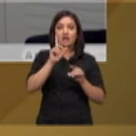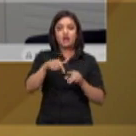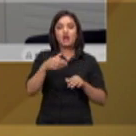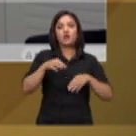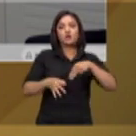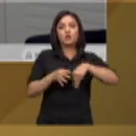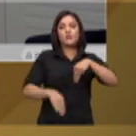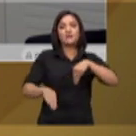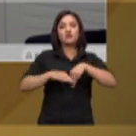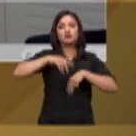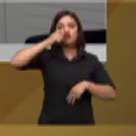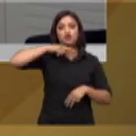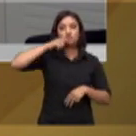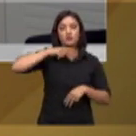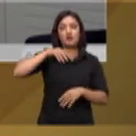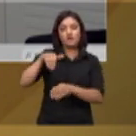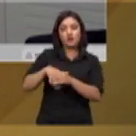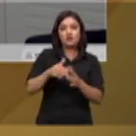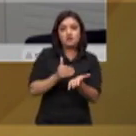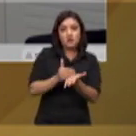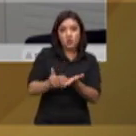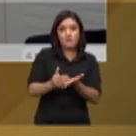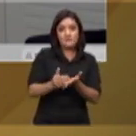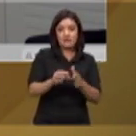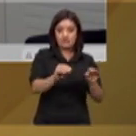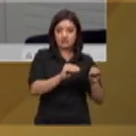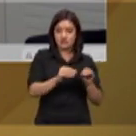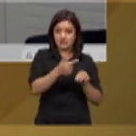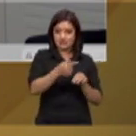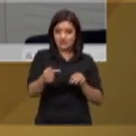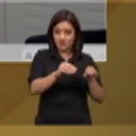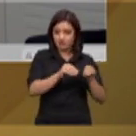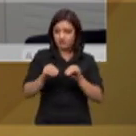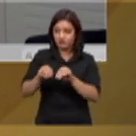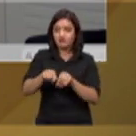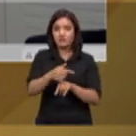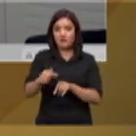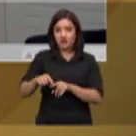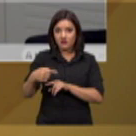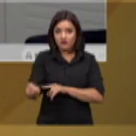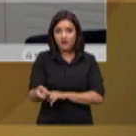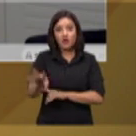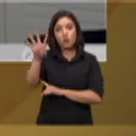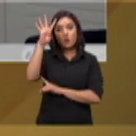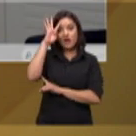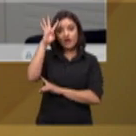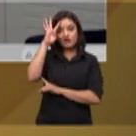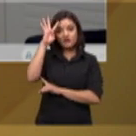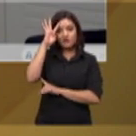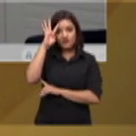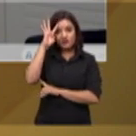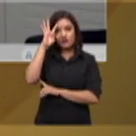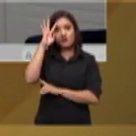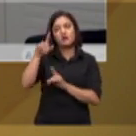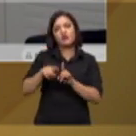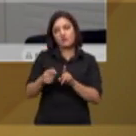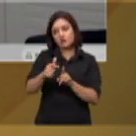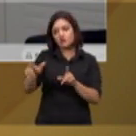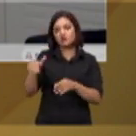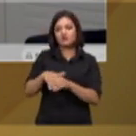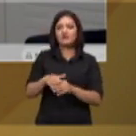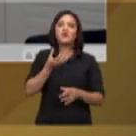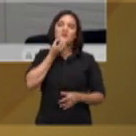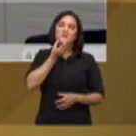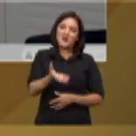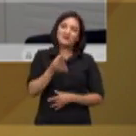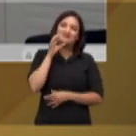Mendes iniciar-se-á na quarta-feira que vem, seguindo-se após os outros demais votos. Desejo um